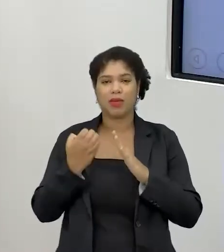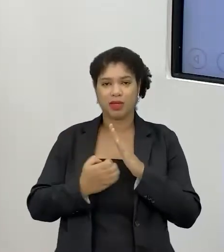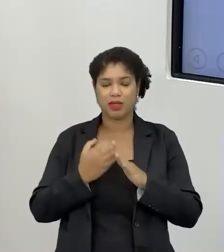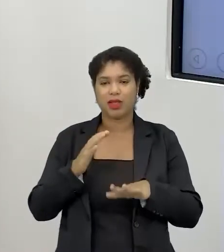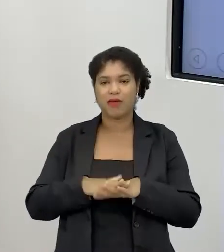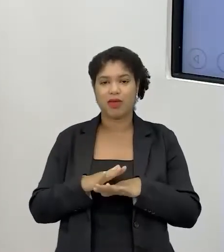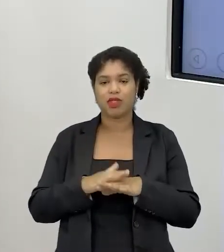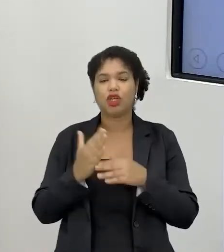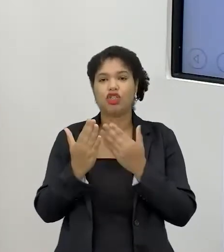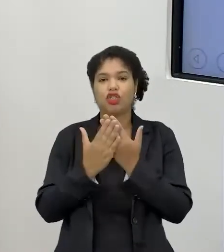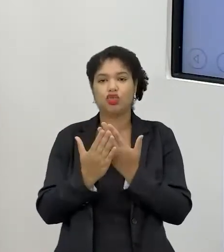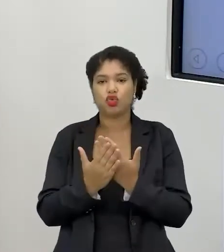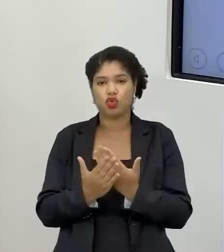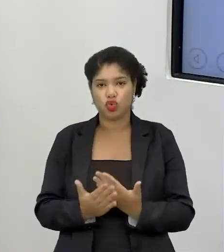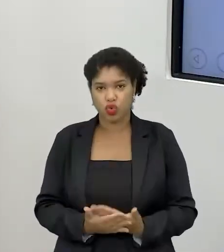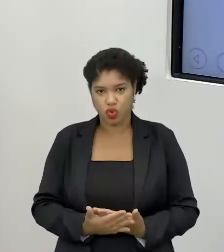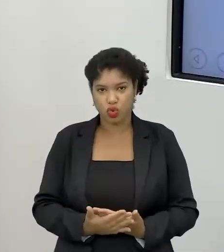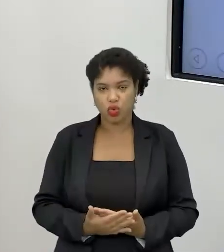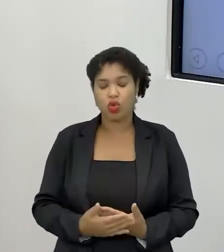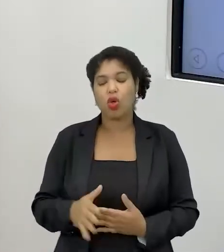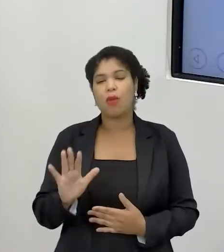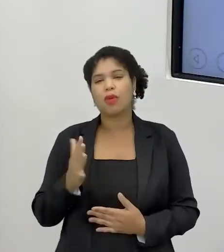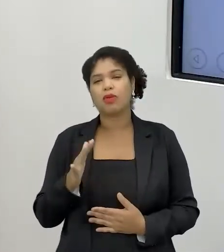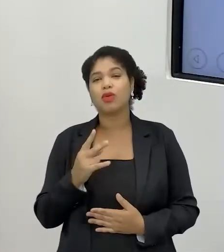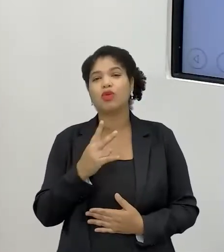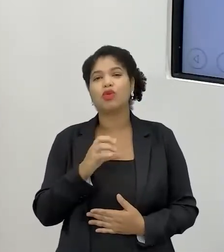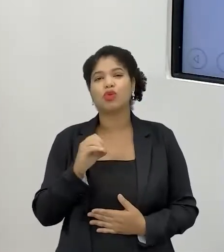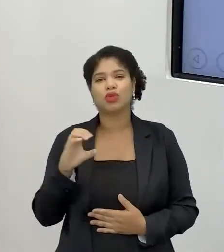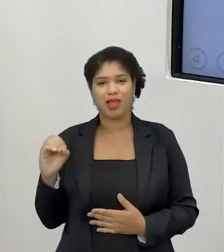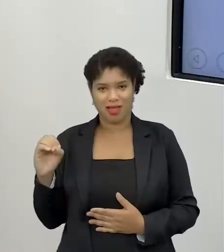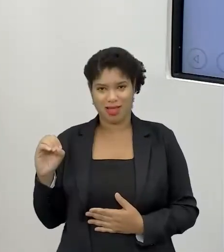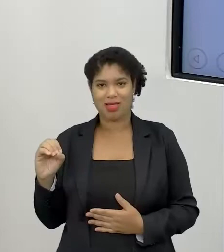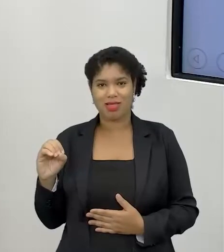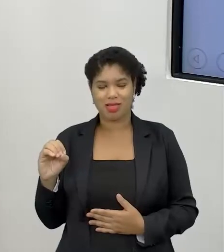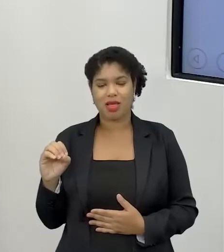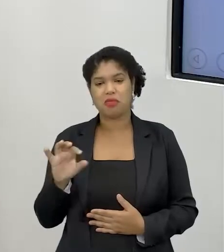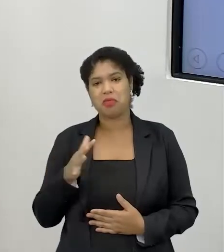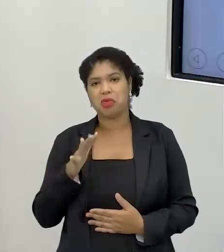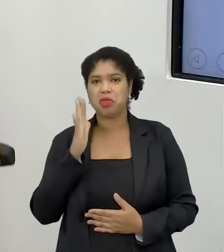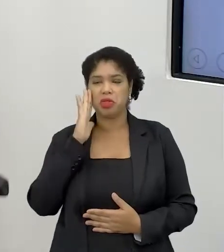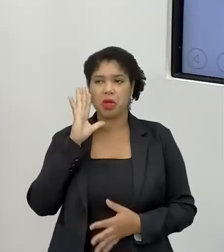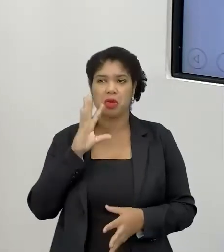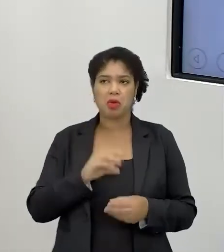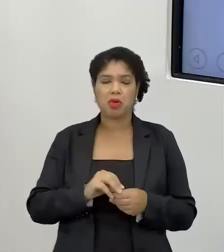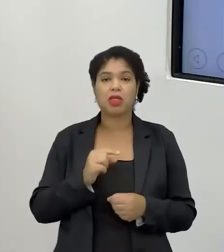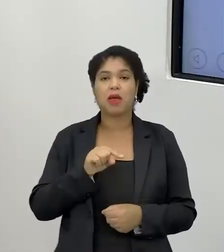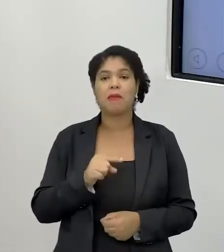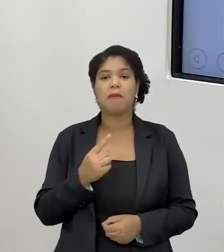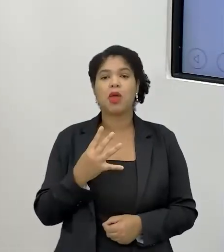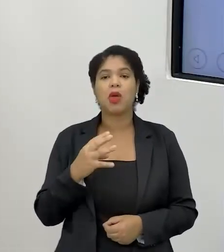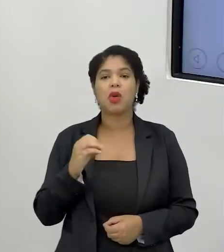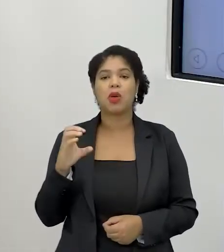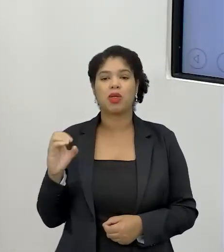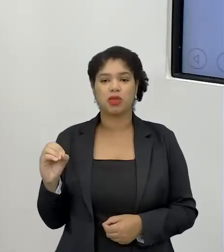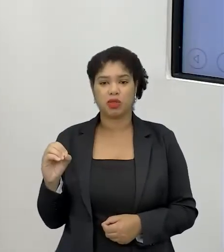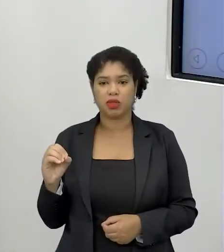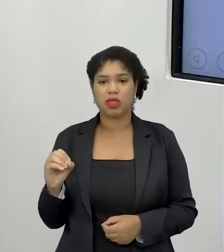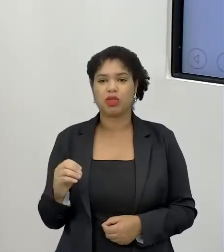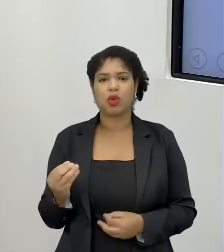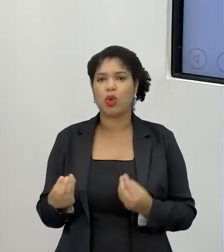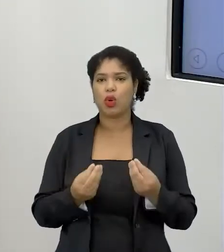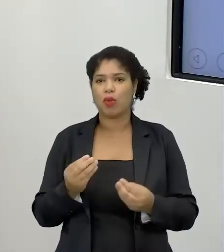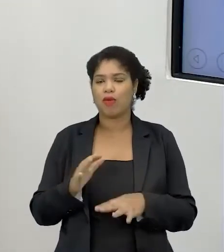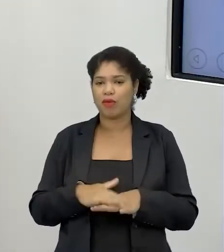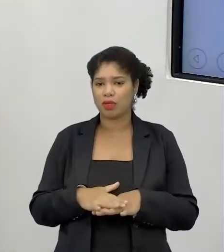um estudo para até 200 camisetas, mas ela saberia, então, quanto custaria fazer 1.460. Como que a gente